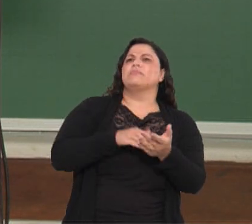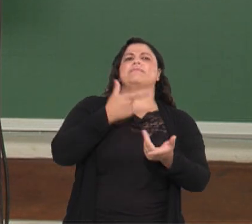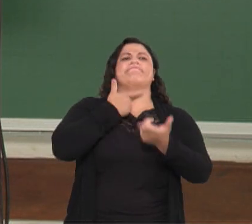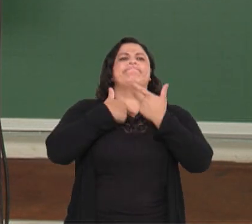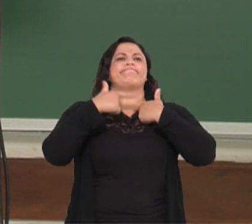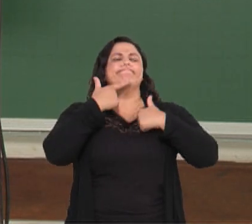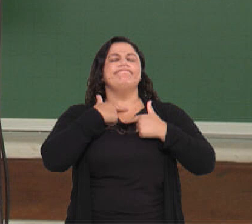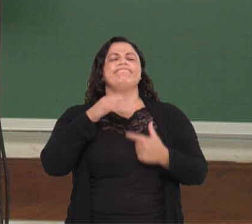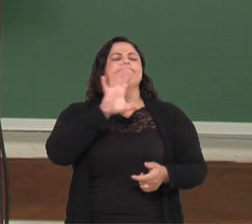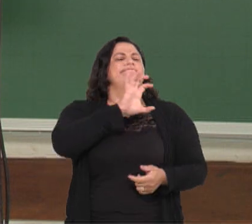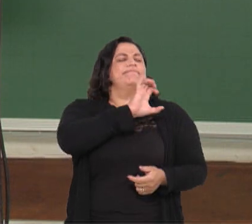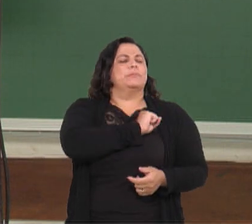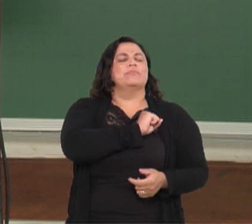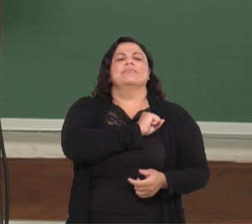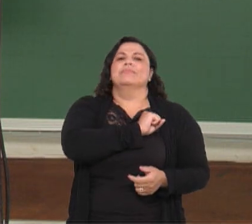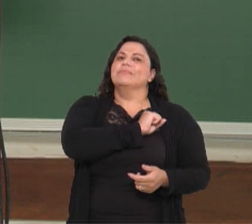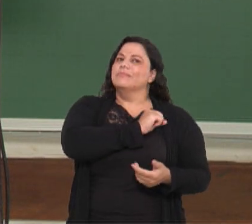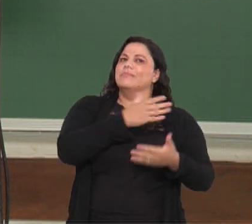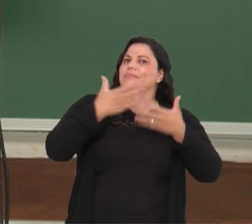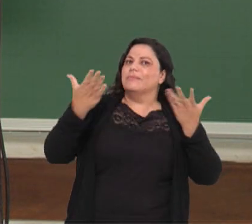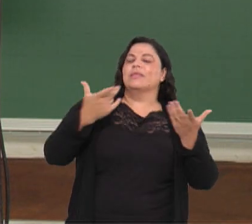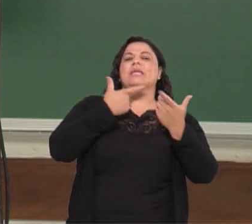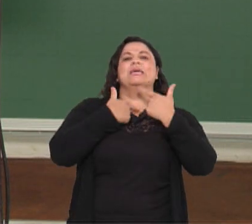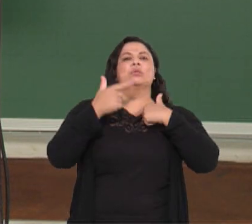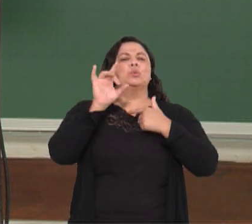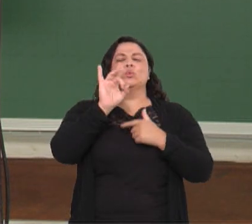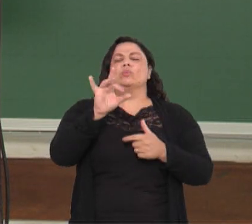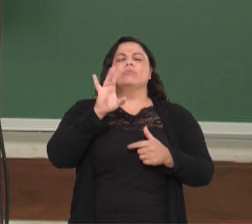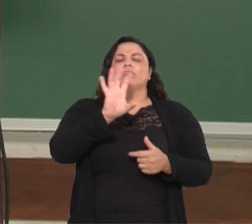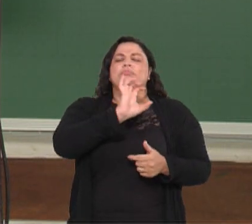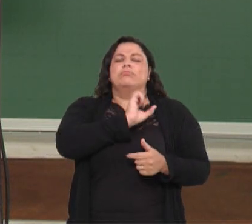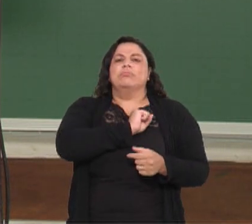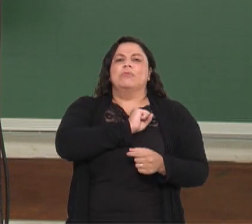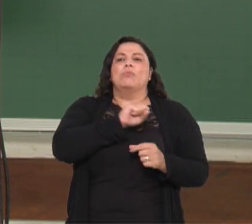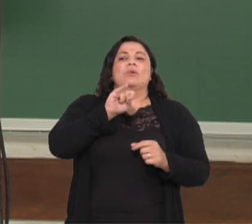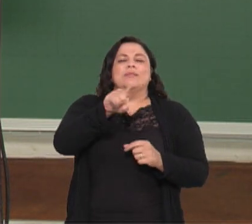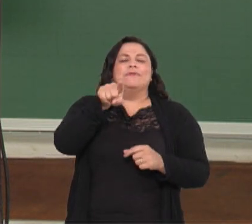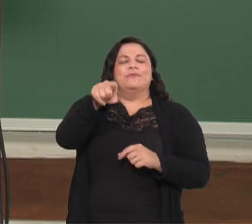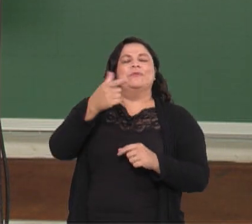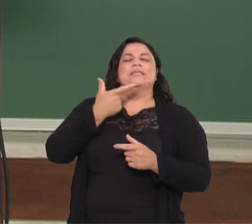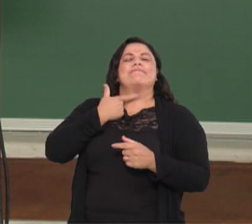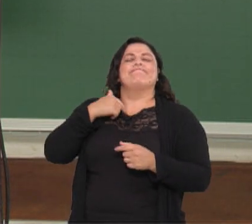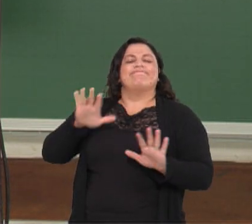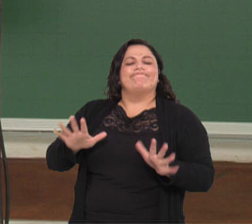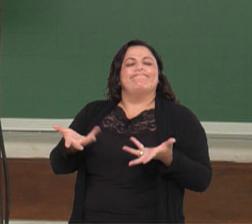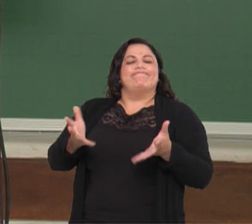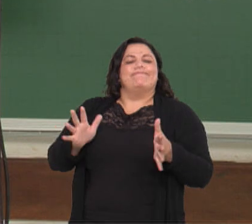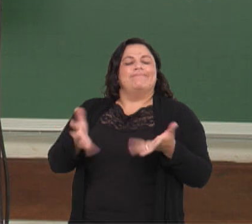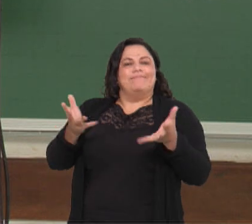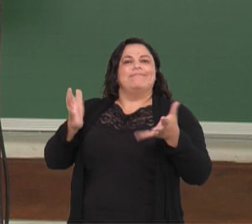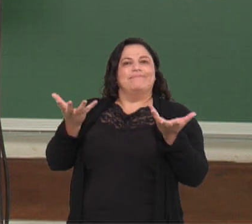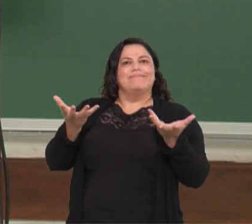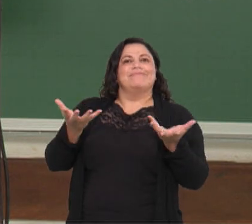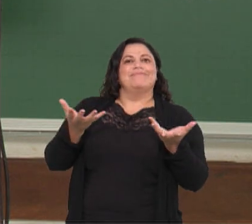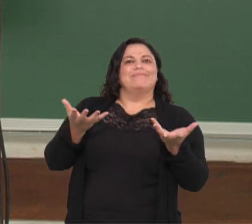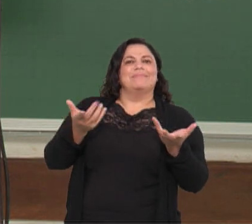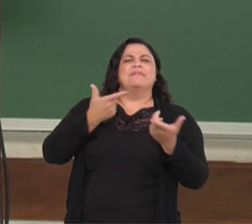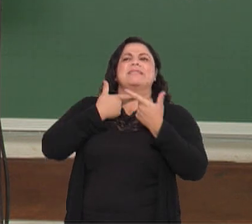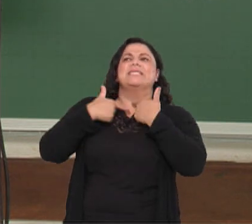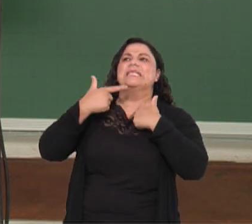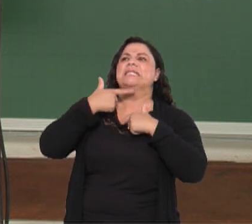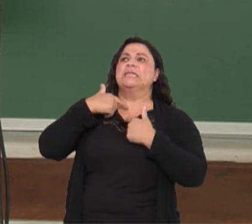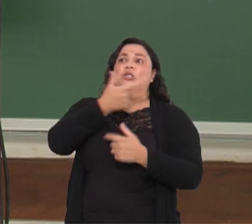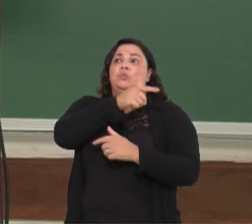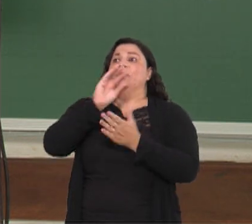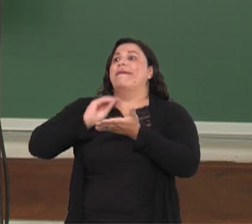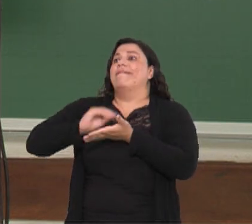existe para Platão enquanto desejo, então só tem amor enquanto você deseja algo. E se você deseja aquilo, você ainda não possui,